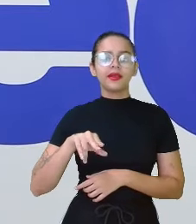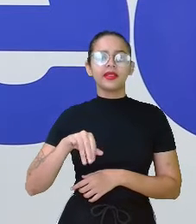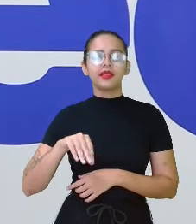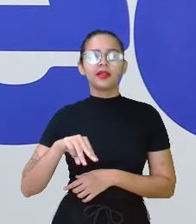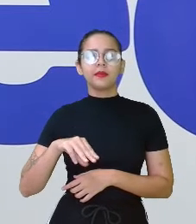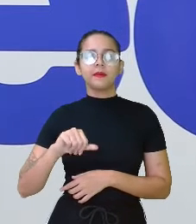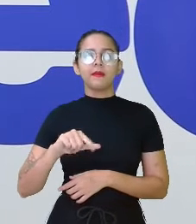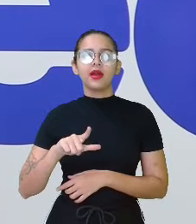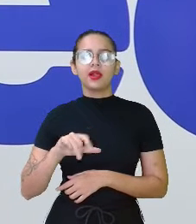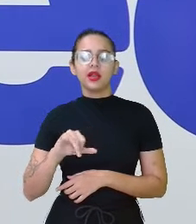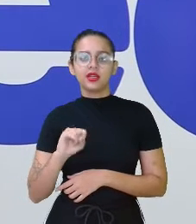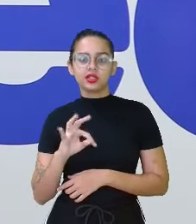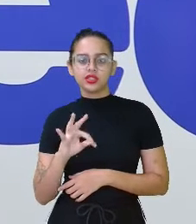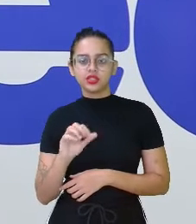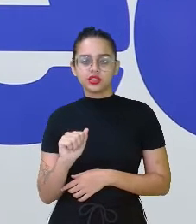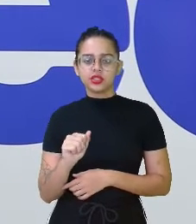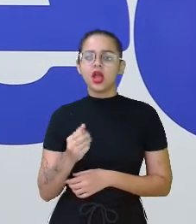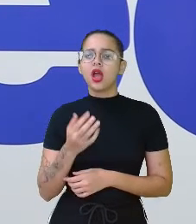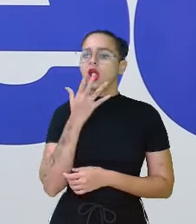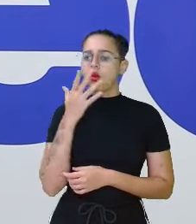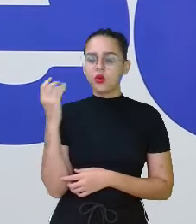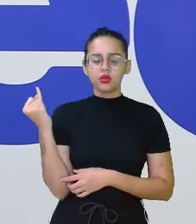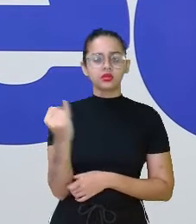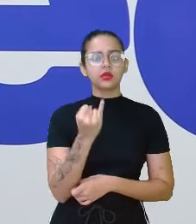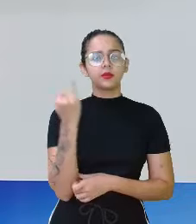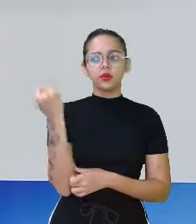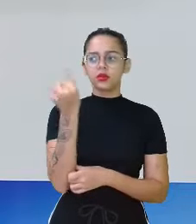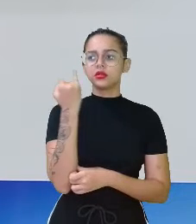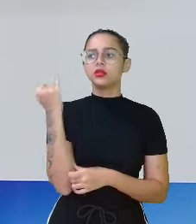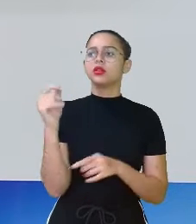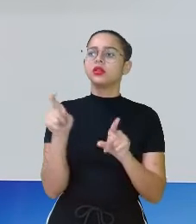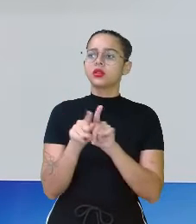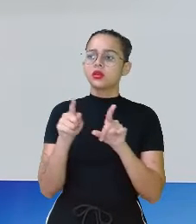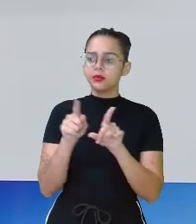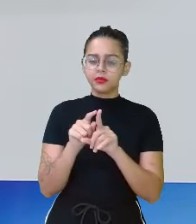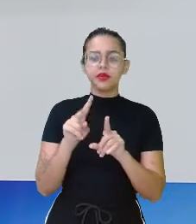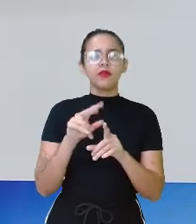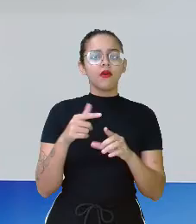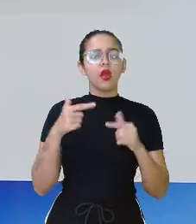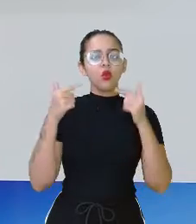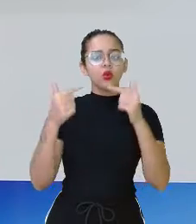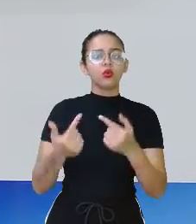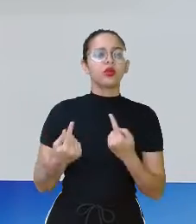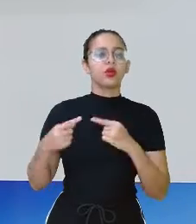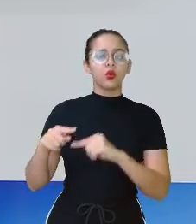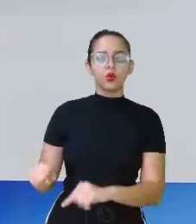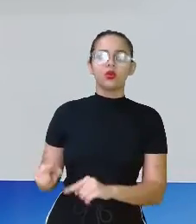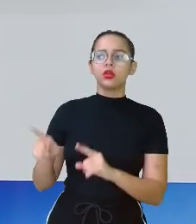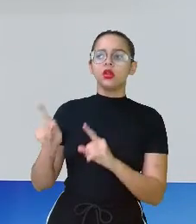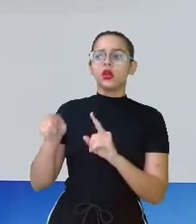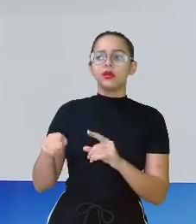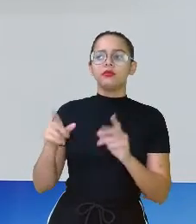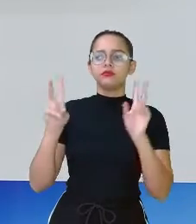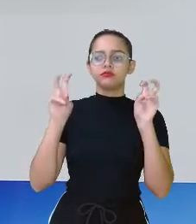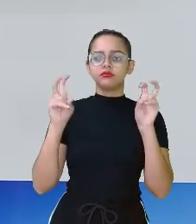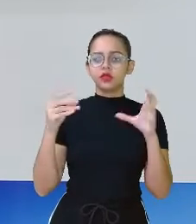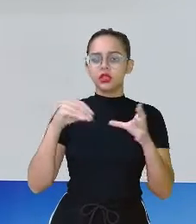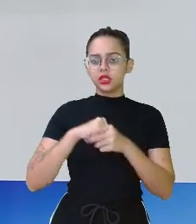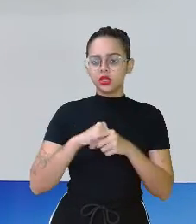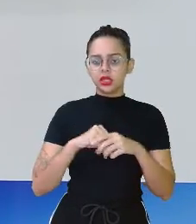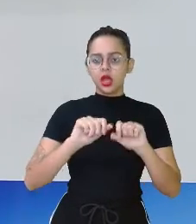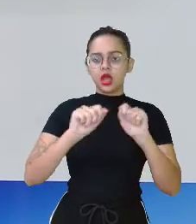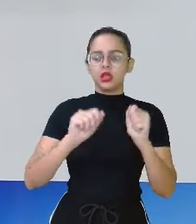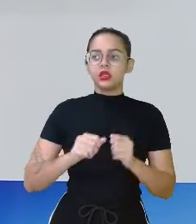Cores... As cores, elas são essenciais nesse eles também momento. tentam combater o minimalismo, né? Que foi Isso. uma vertente da arte que